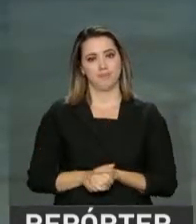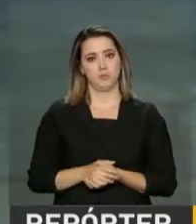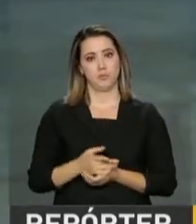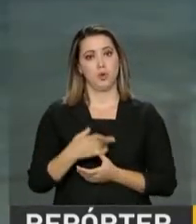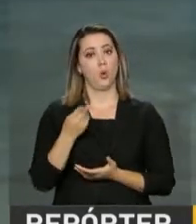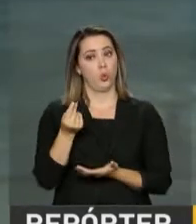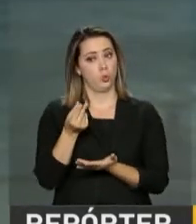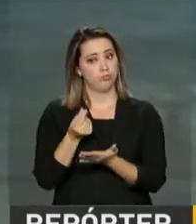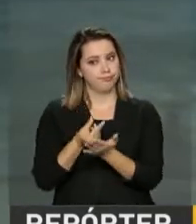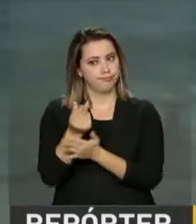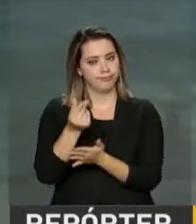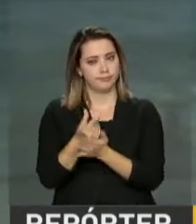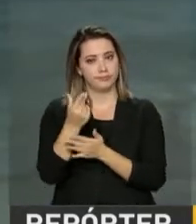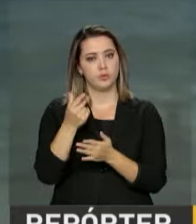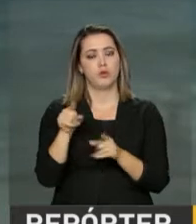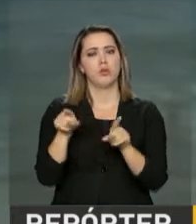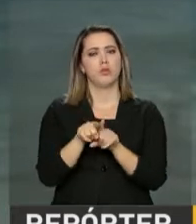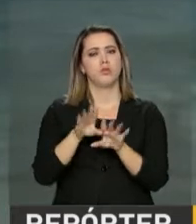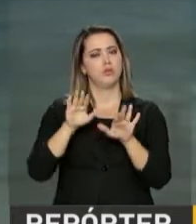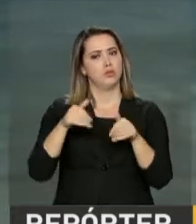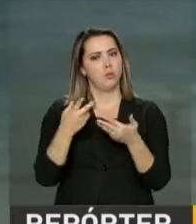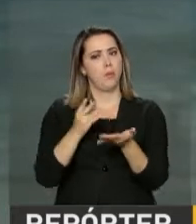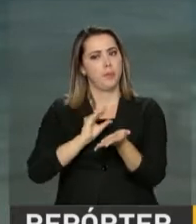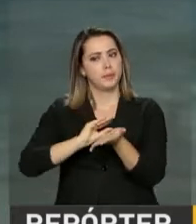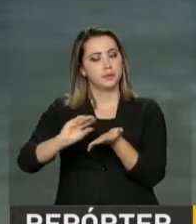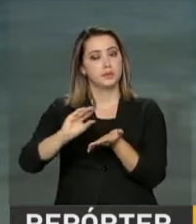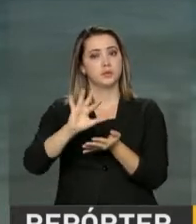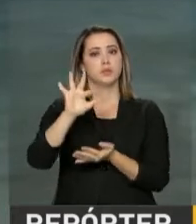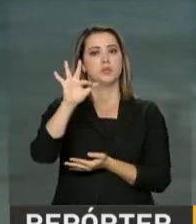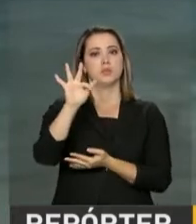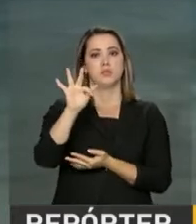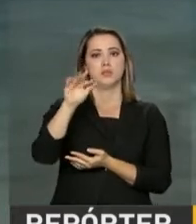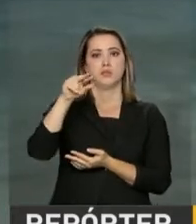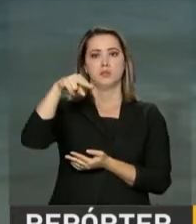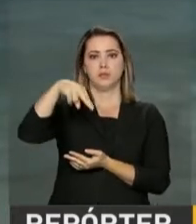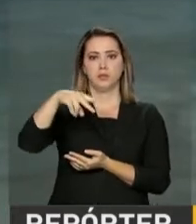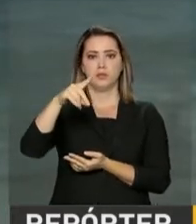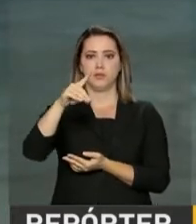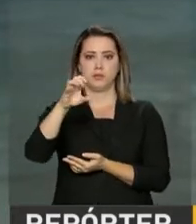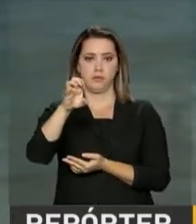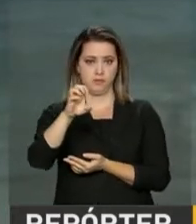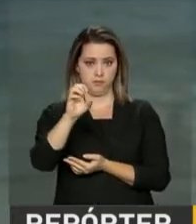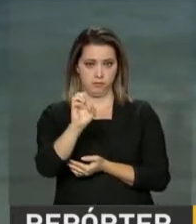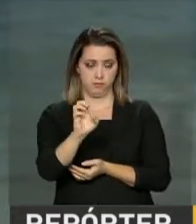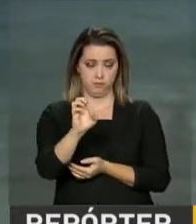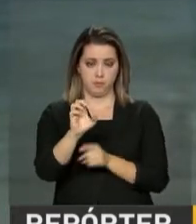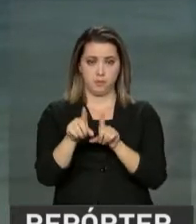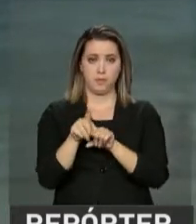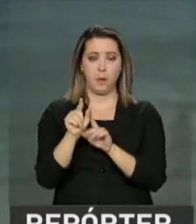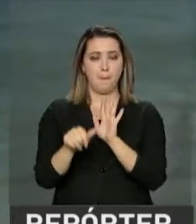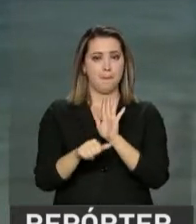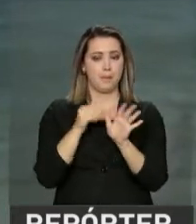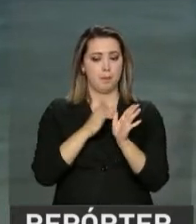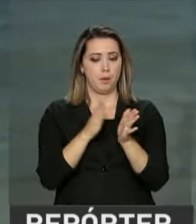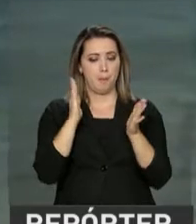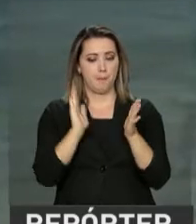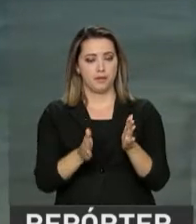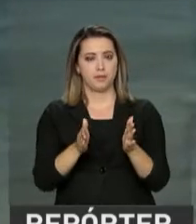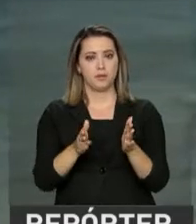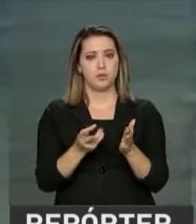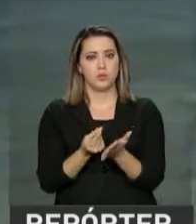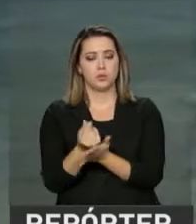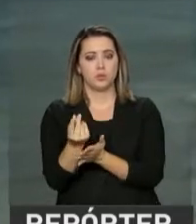dinheiro foi repassado por meio do fundo nacional de desenvolvimento da educação e é referente à primeira parcela do programa dinheiro